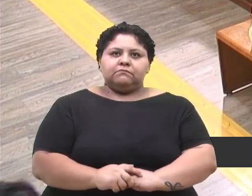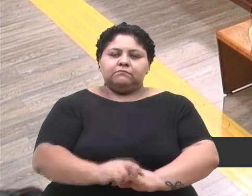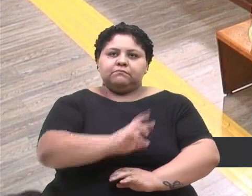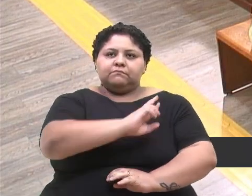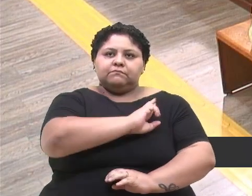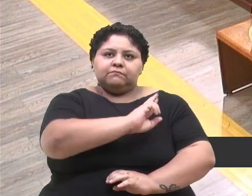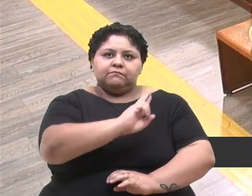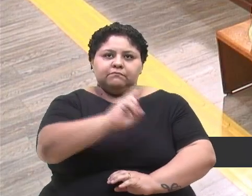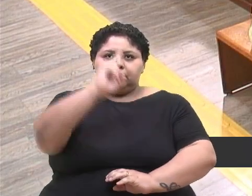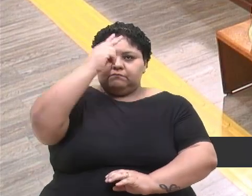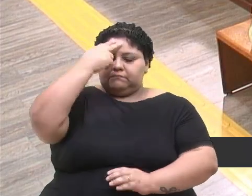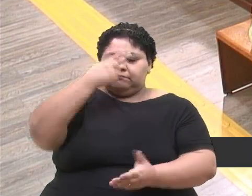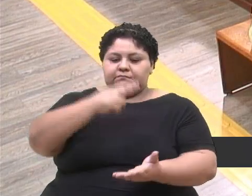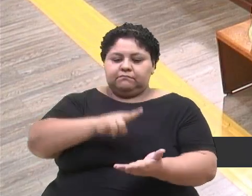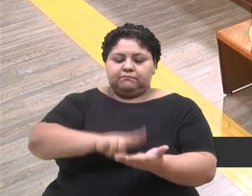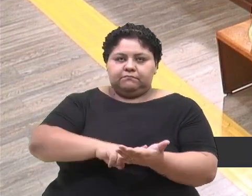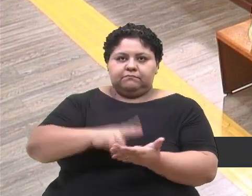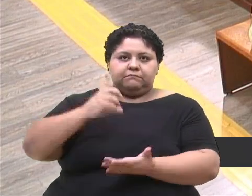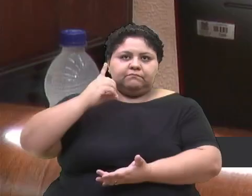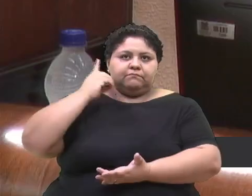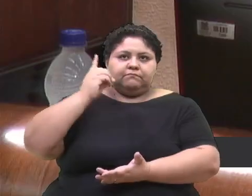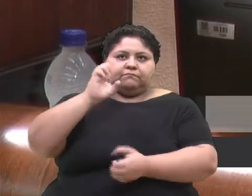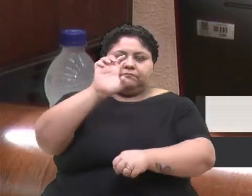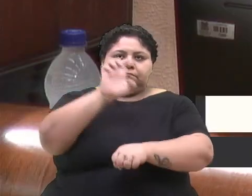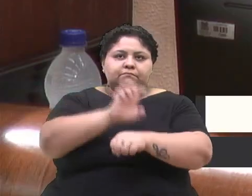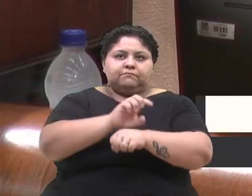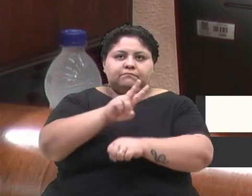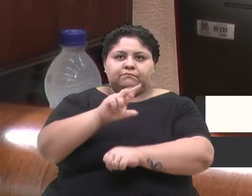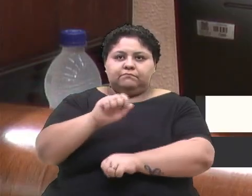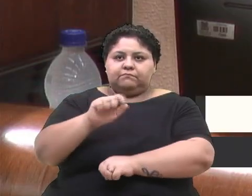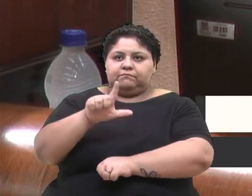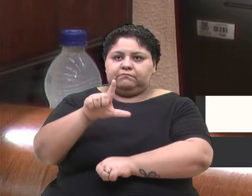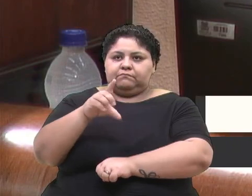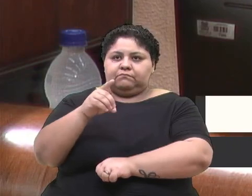Representando o deputado estadual Nerio Carteiro, Valdocir Santos.